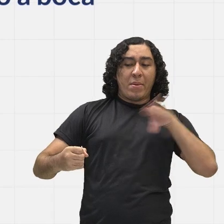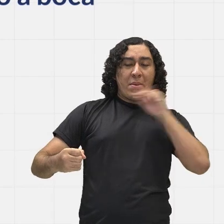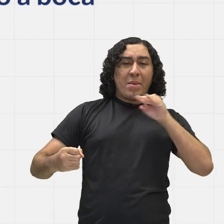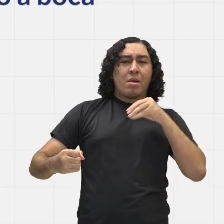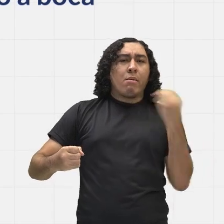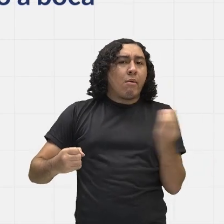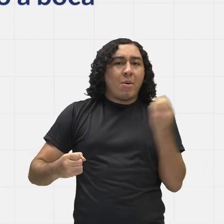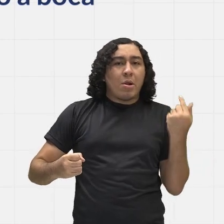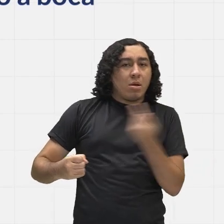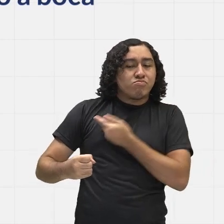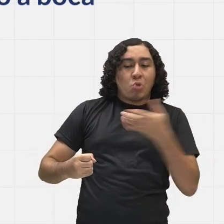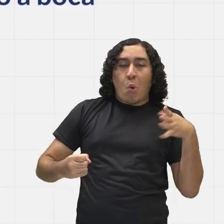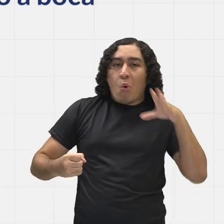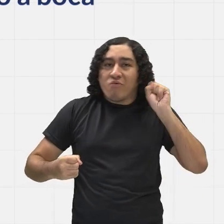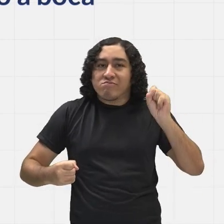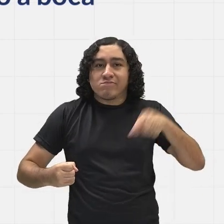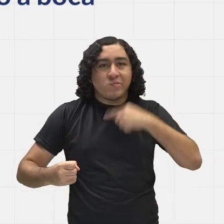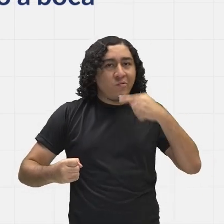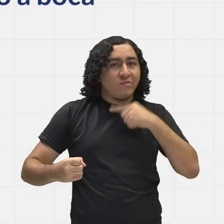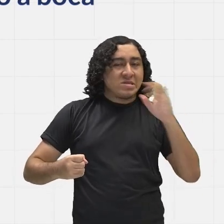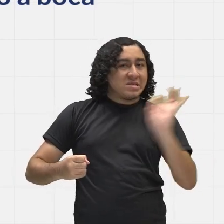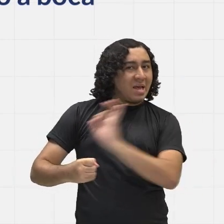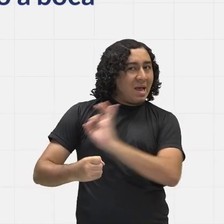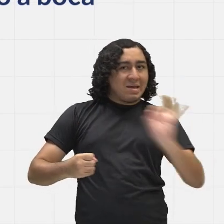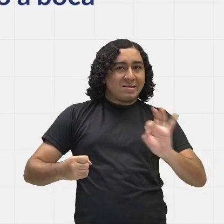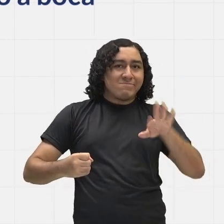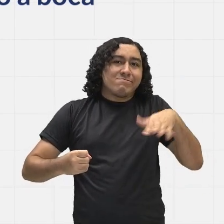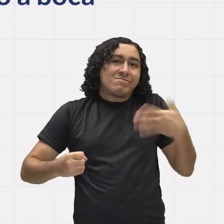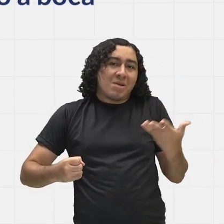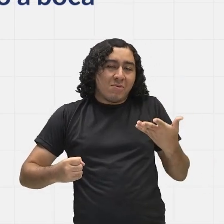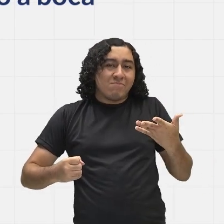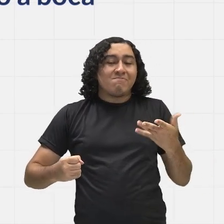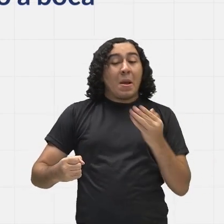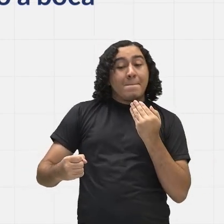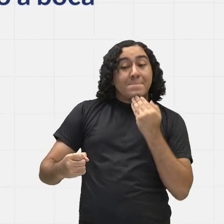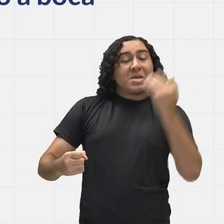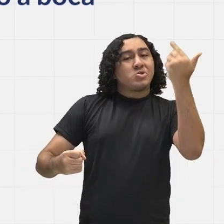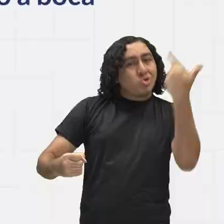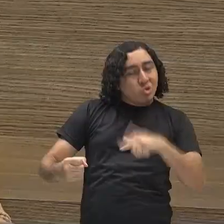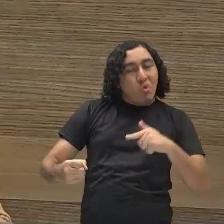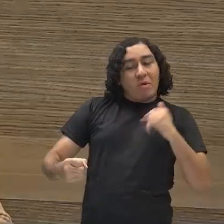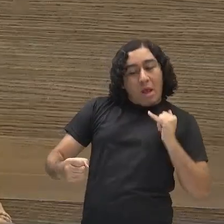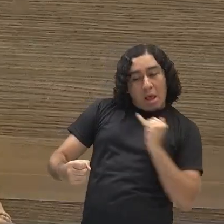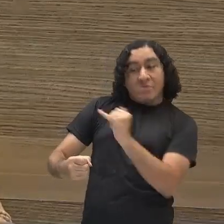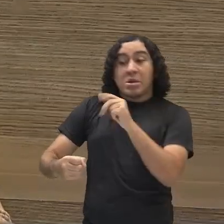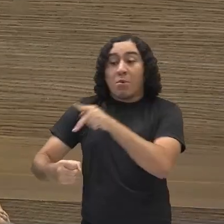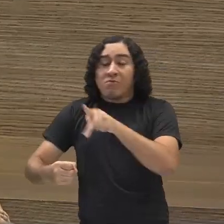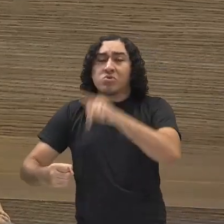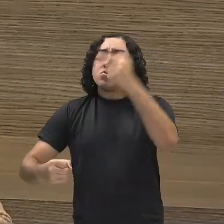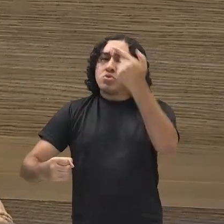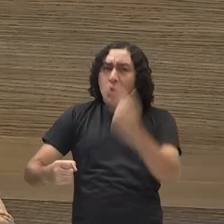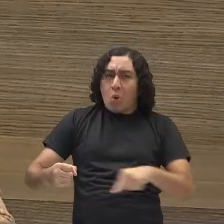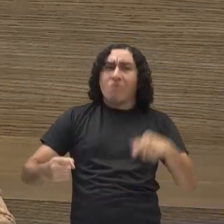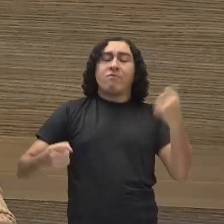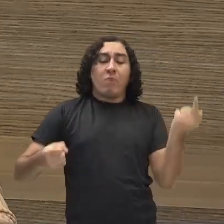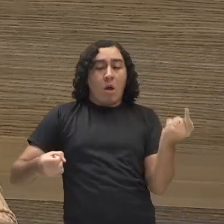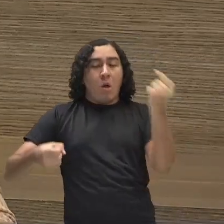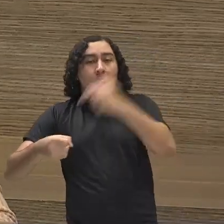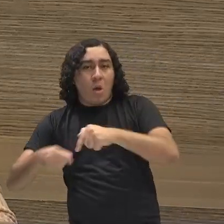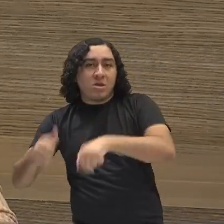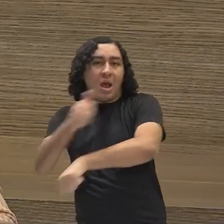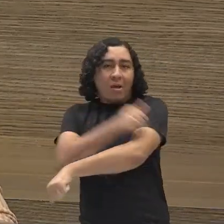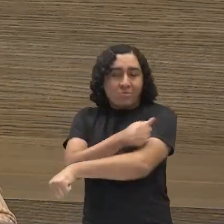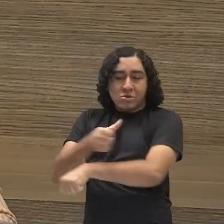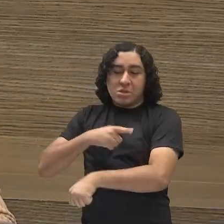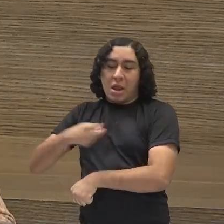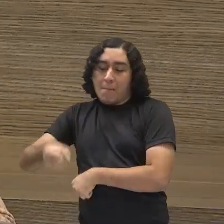não consegue compreender aqui no estúdio. E aí, o que a gente faz? A gente pede, professor, repita, por favor, coloca o microfone mais próximo à boca, porque